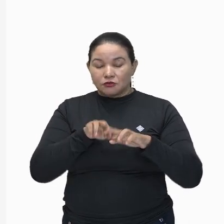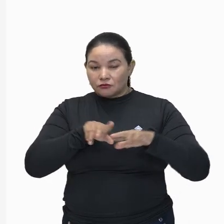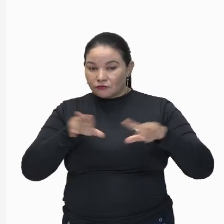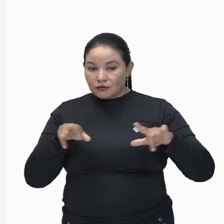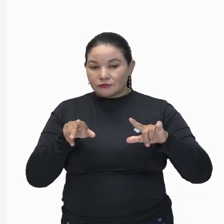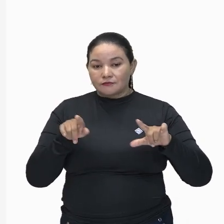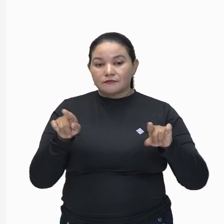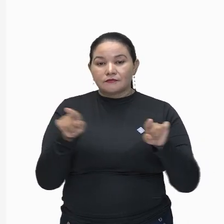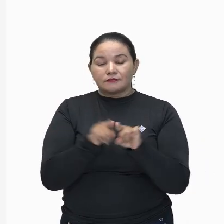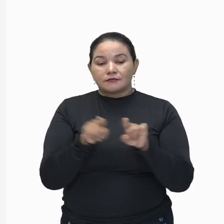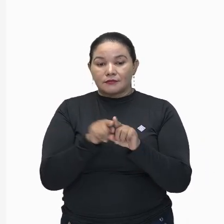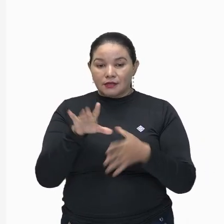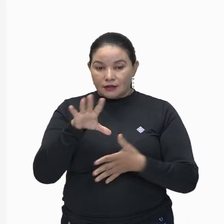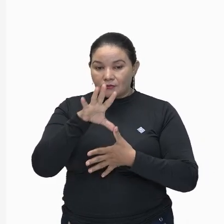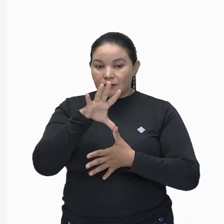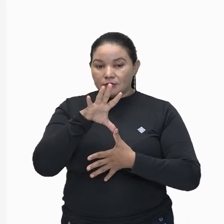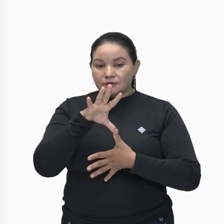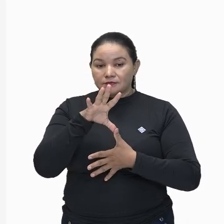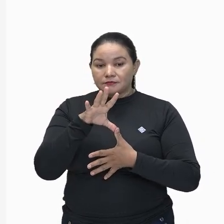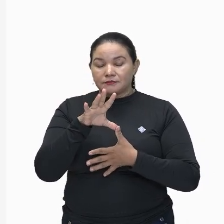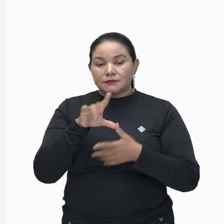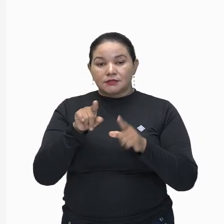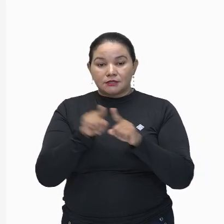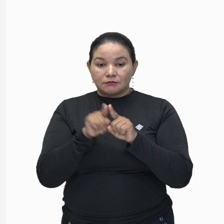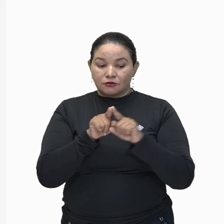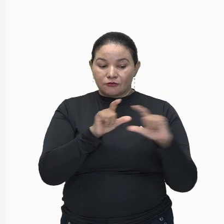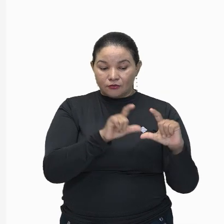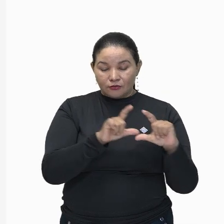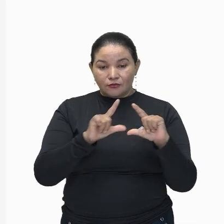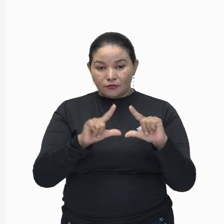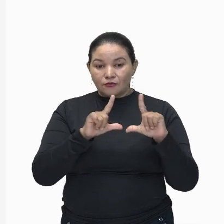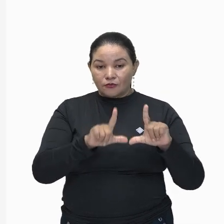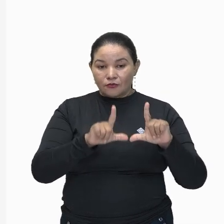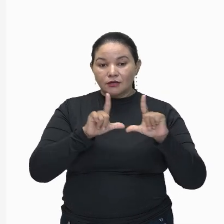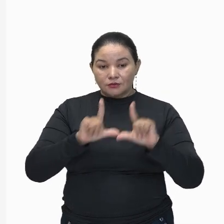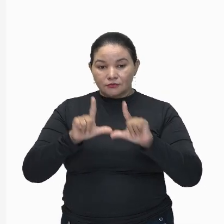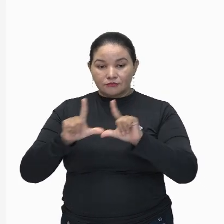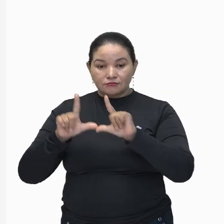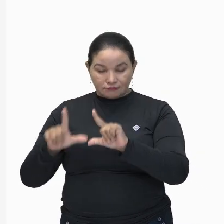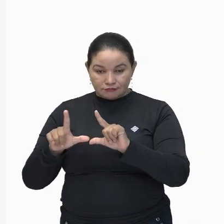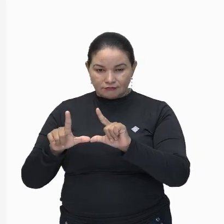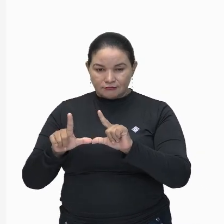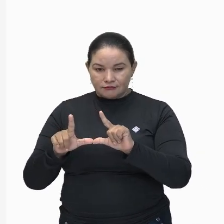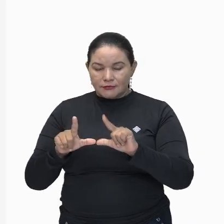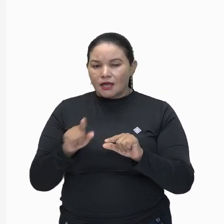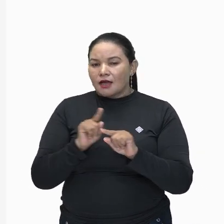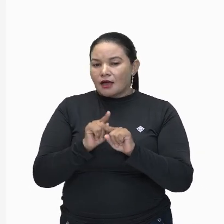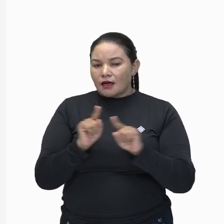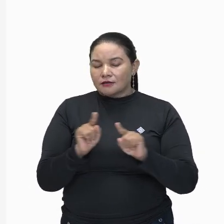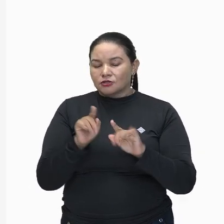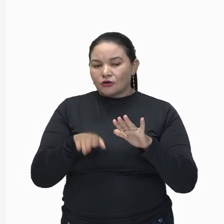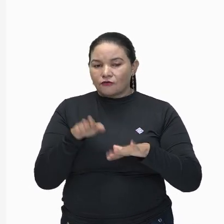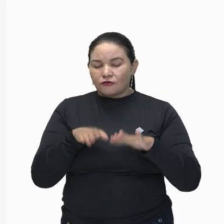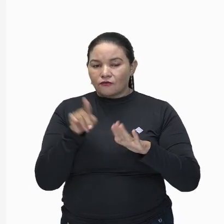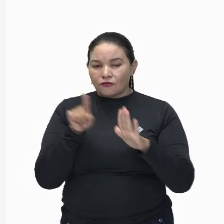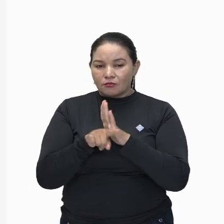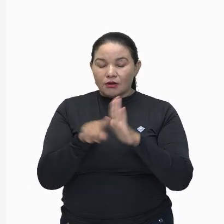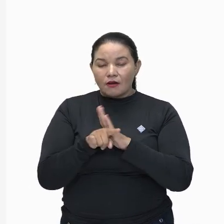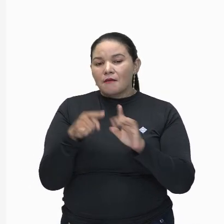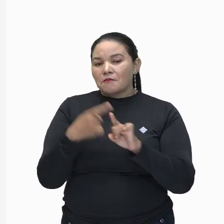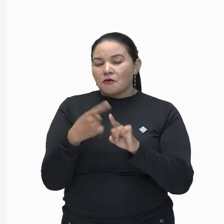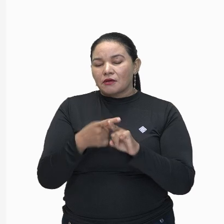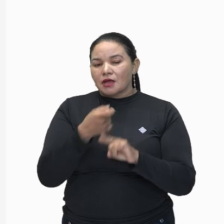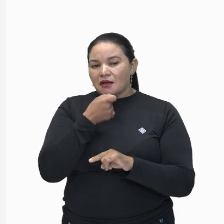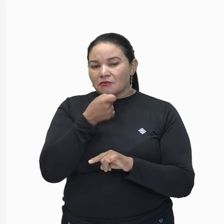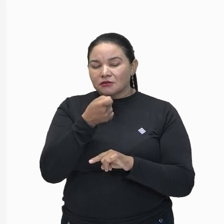vai trazer mapas, ele vai trazer quadrinhos. Aí você pergunta assim, professor, por que a reportagem vai trazer